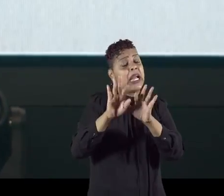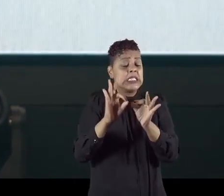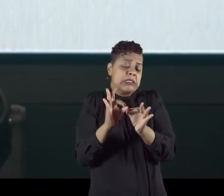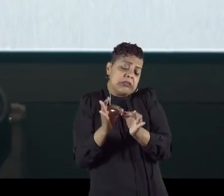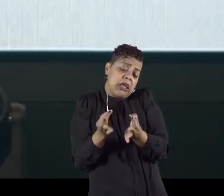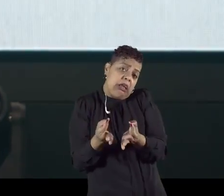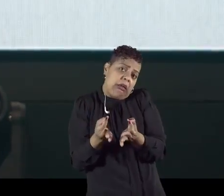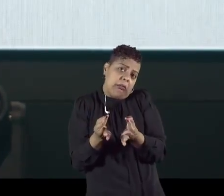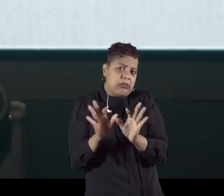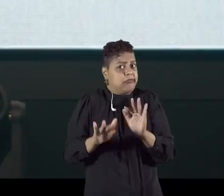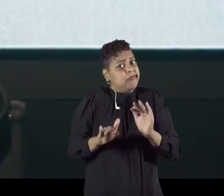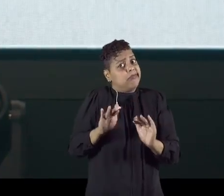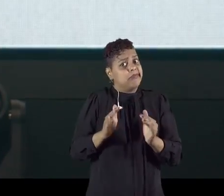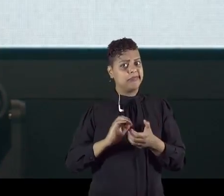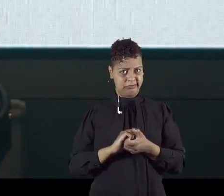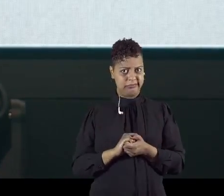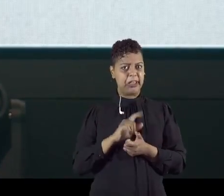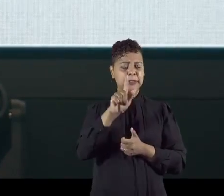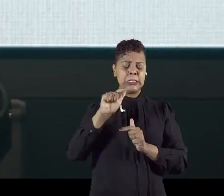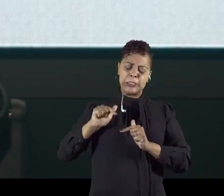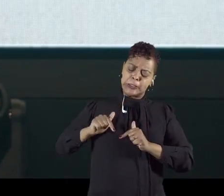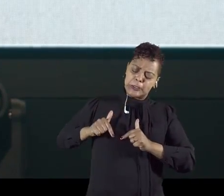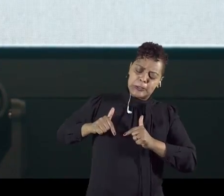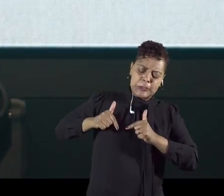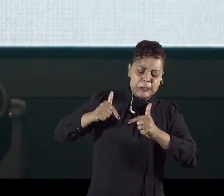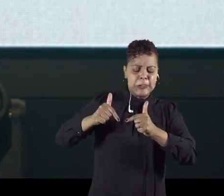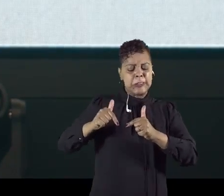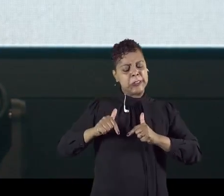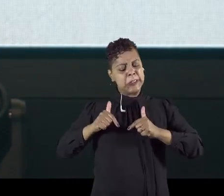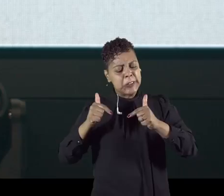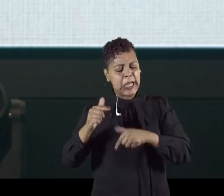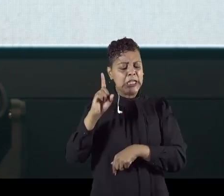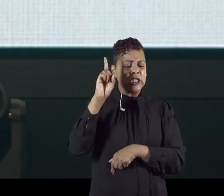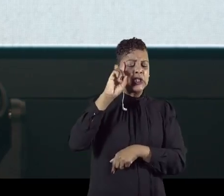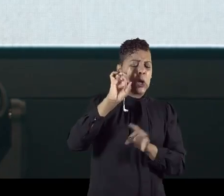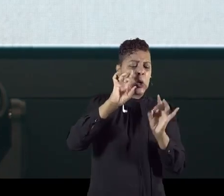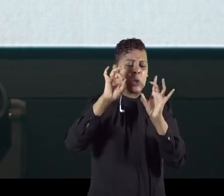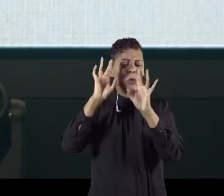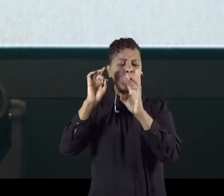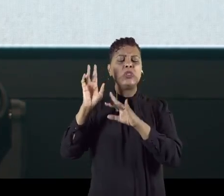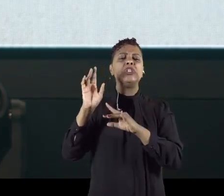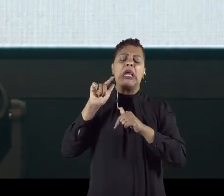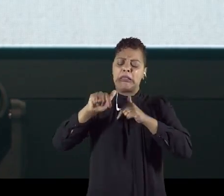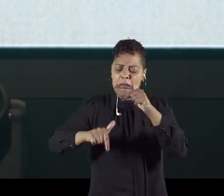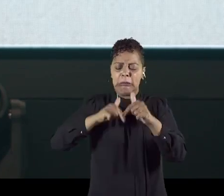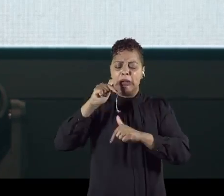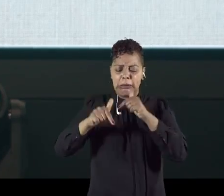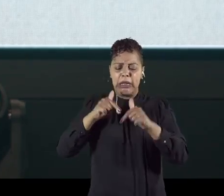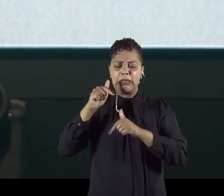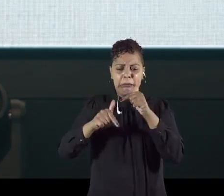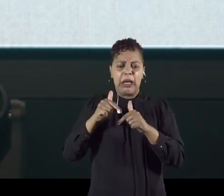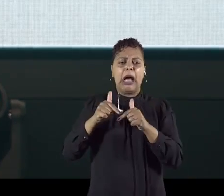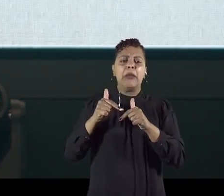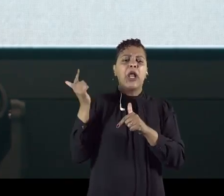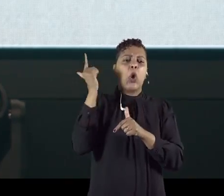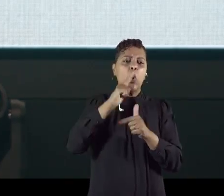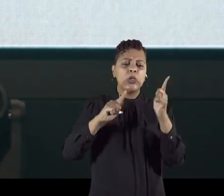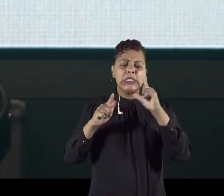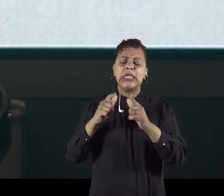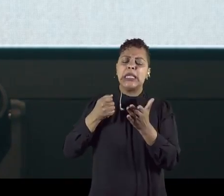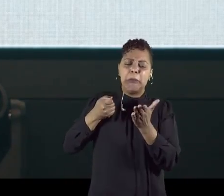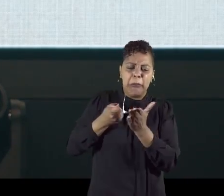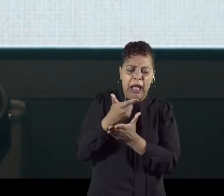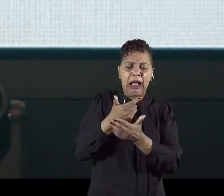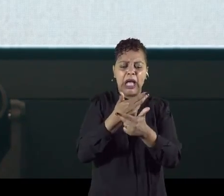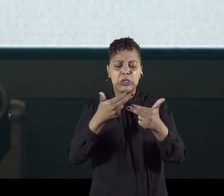simples o que luta no dia a dia para pagar suas contas e que aos olhos do mundo é um fracassado